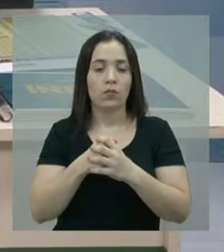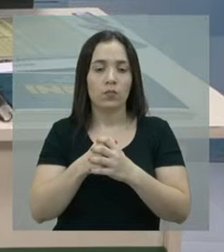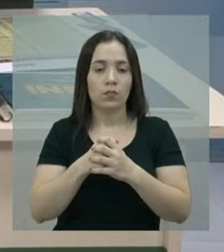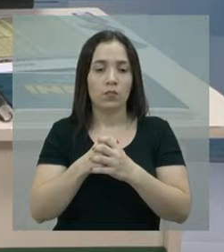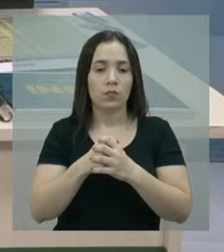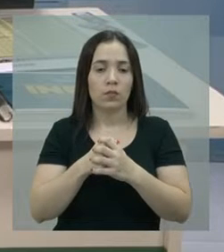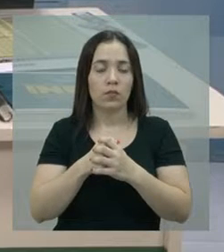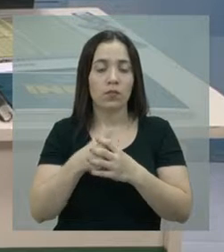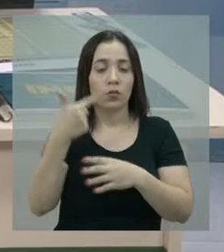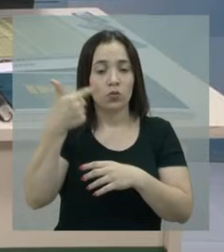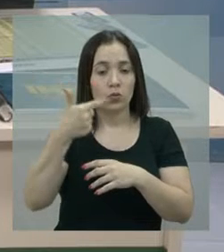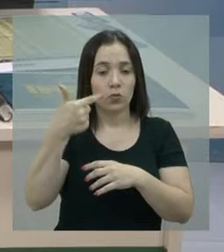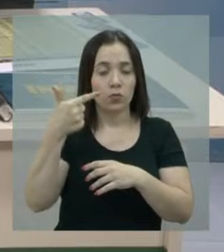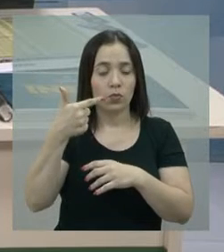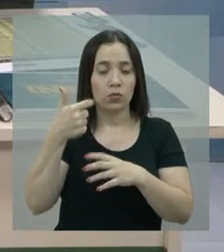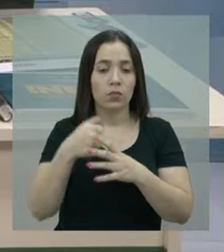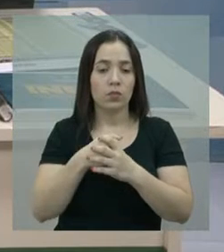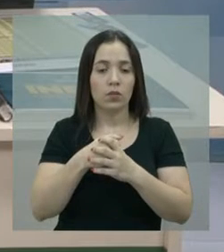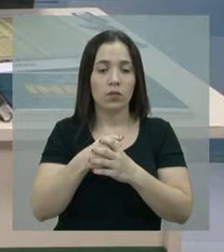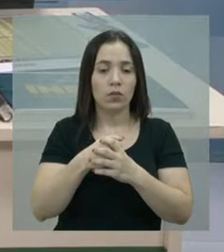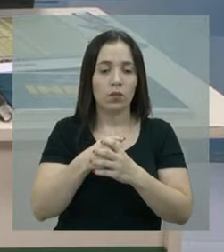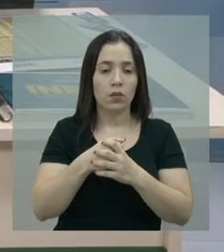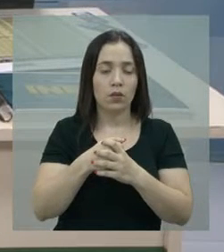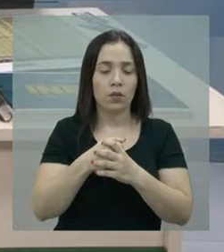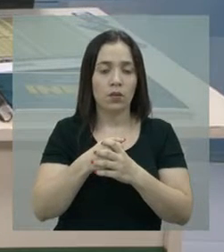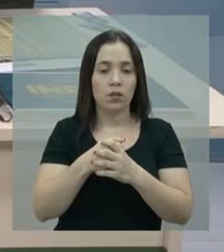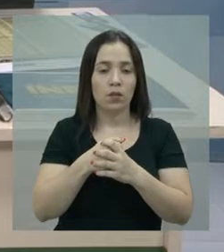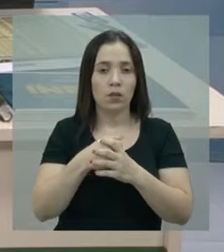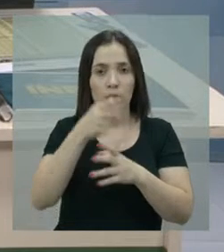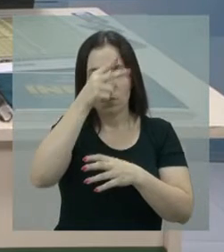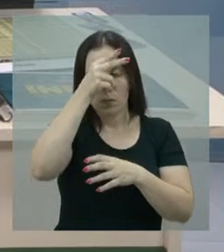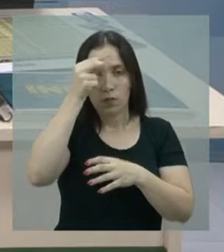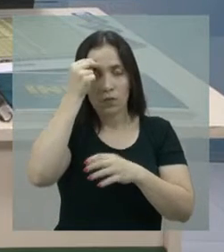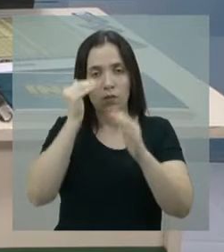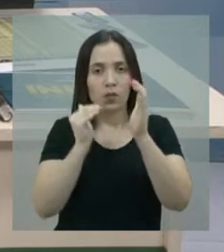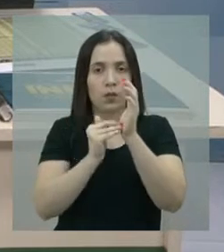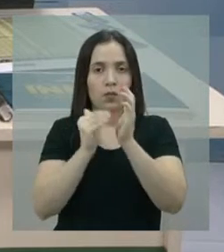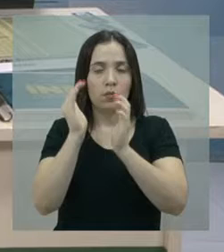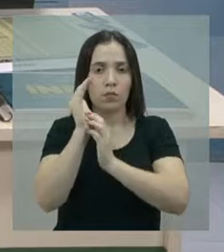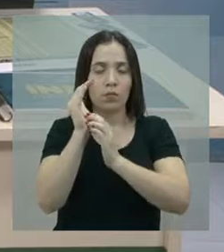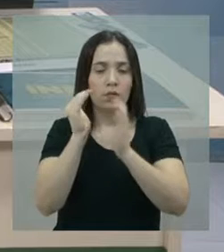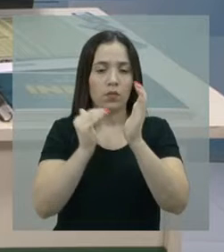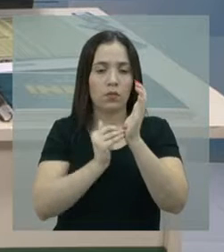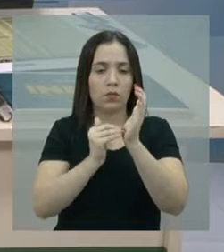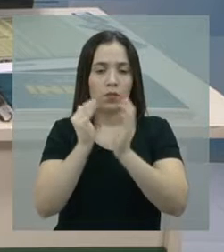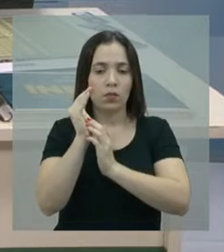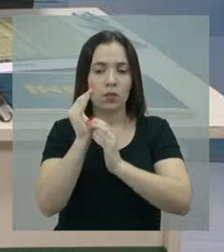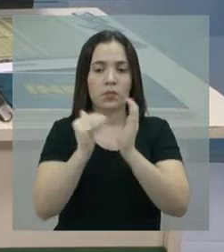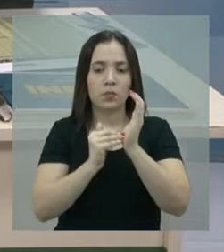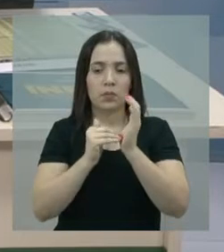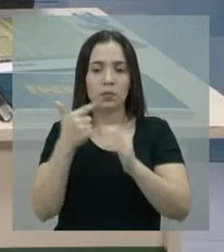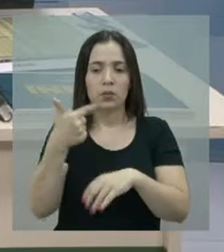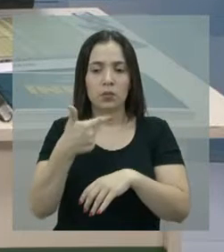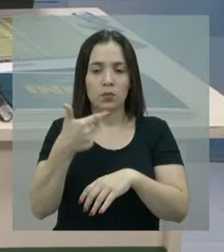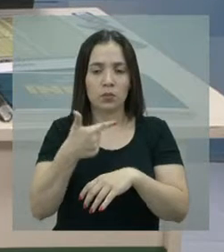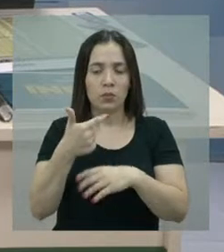primeiro colocado. Em segundo lugar, mandar um abraço para o prefeito de Eusébio, né? Que está aqui em segundo lugar. Passou um pouquinho